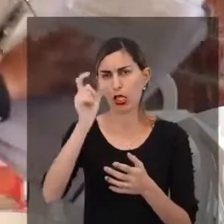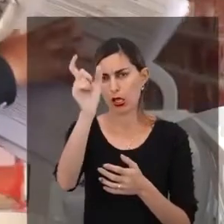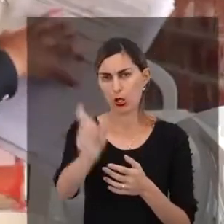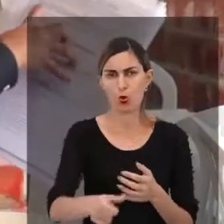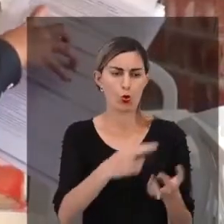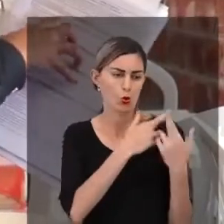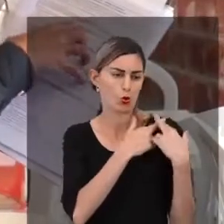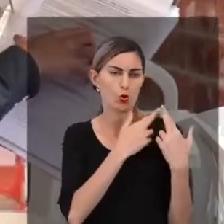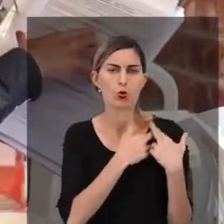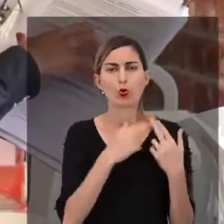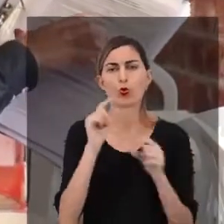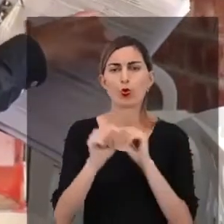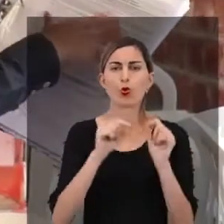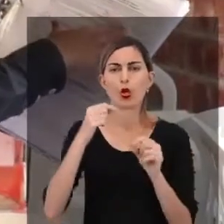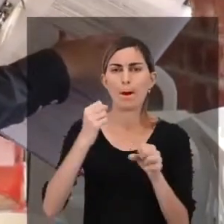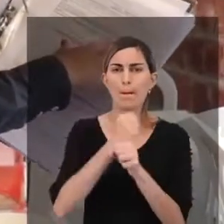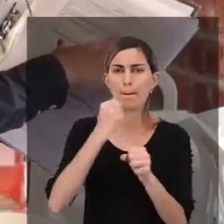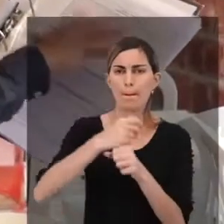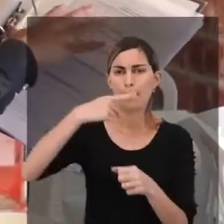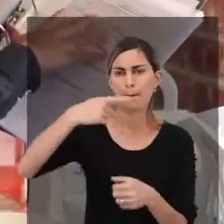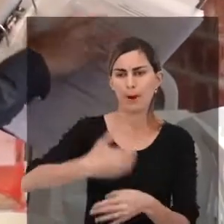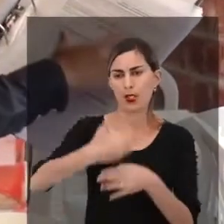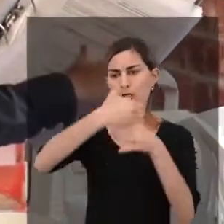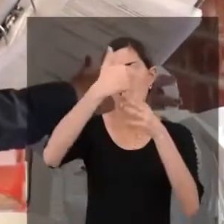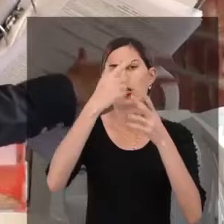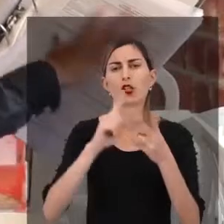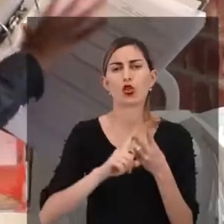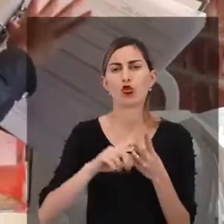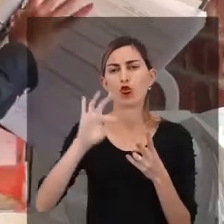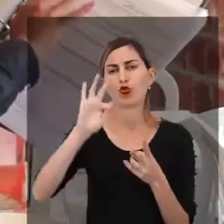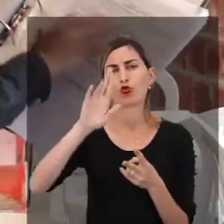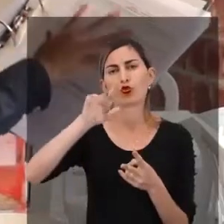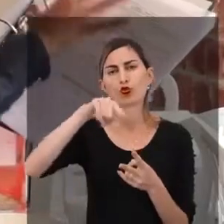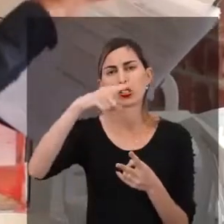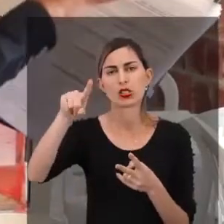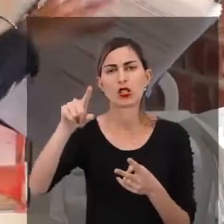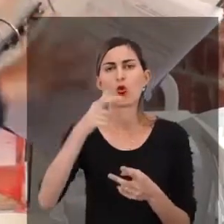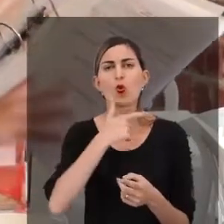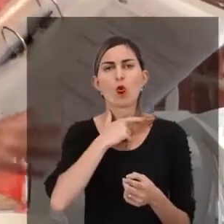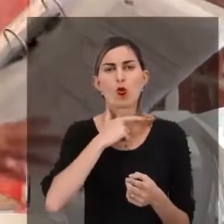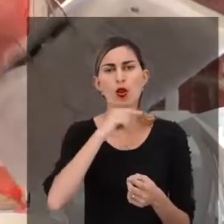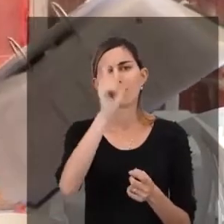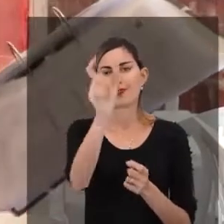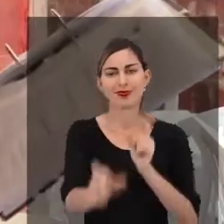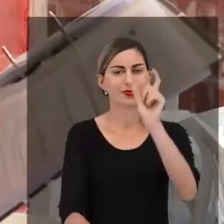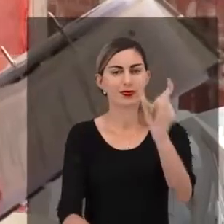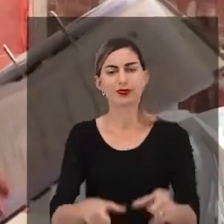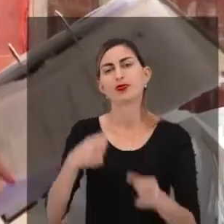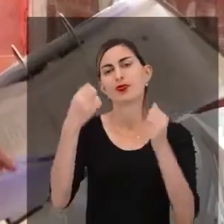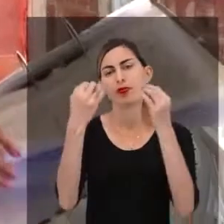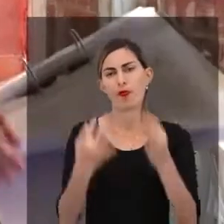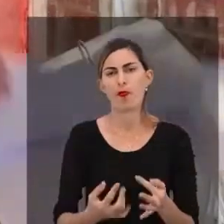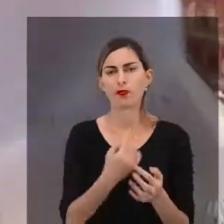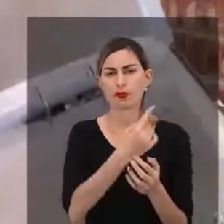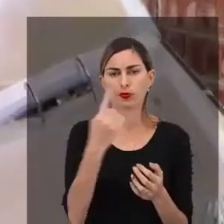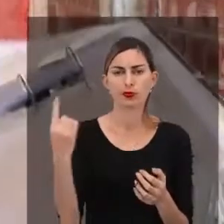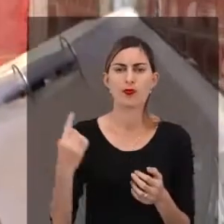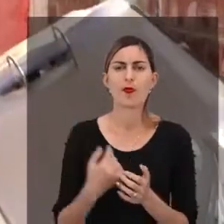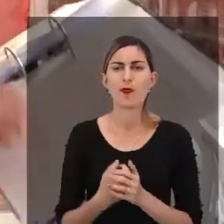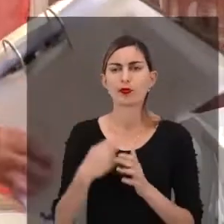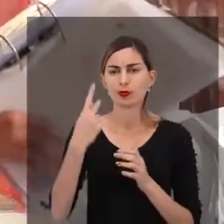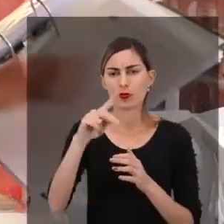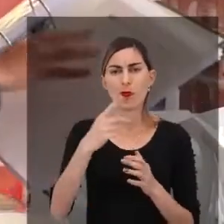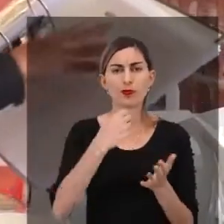por função, né? Serviço, pedreiro, atividade, função, descrevendo tudo do passo a passo